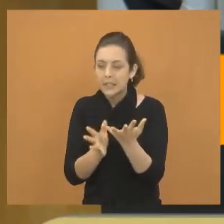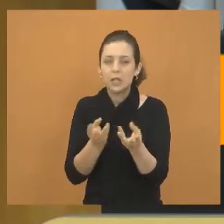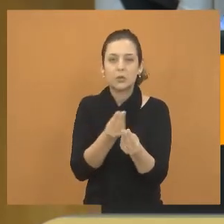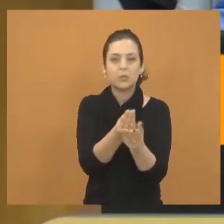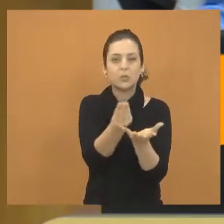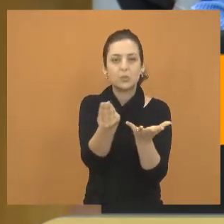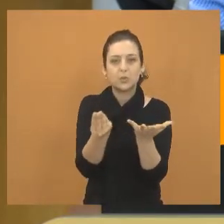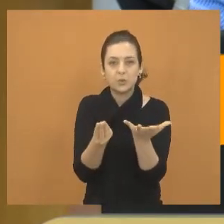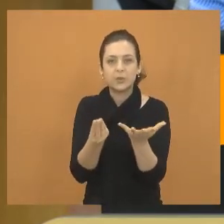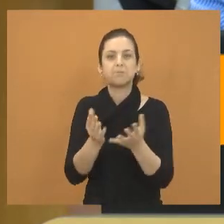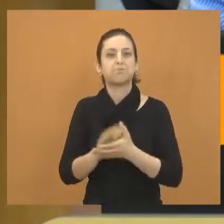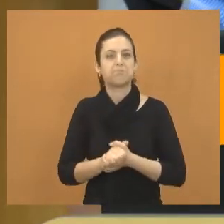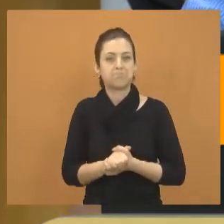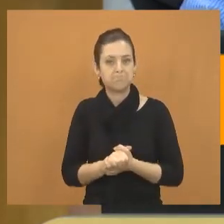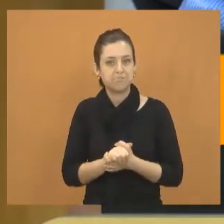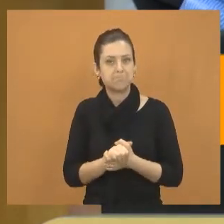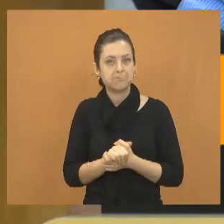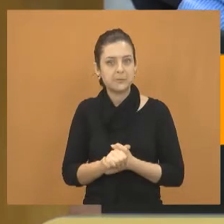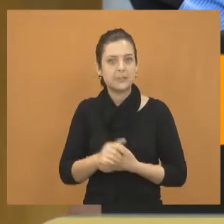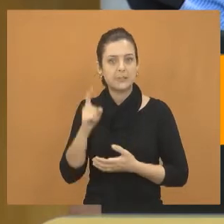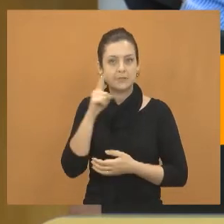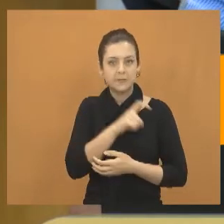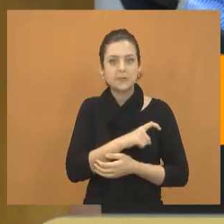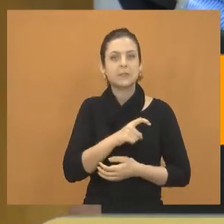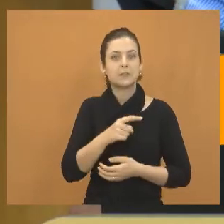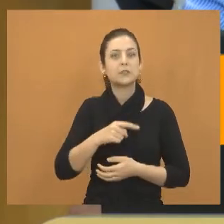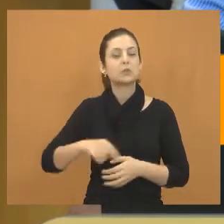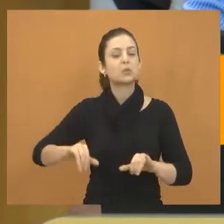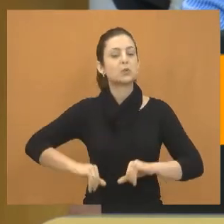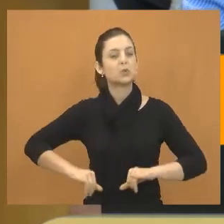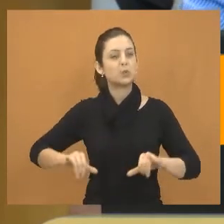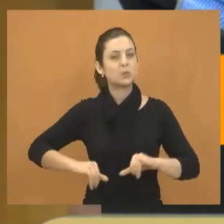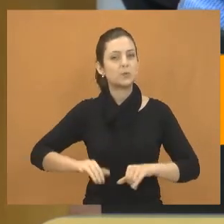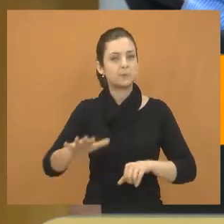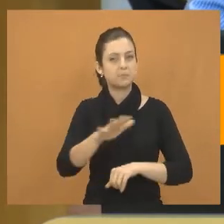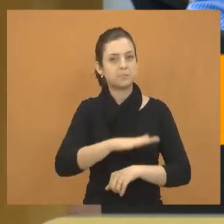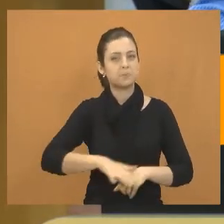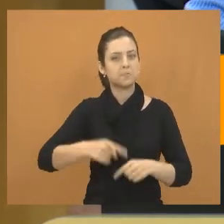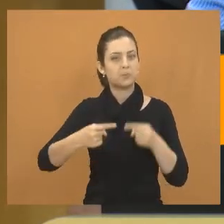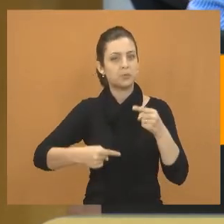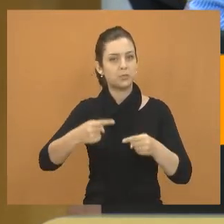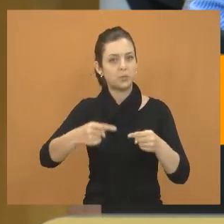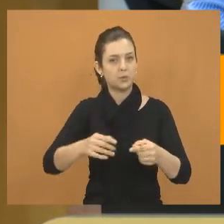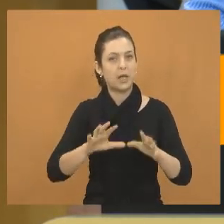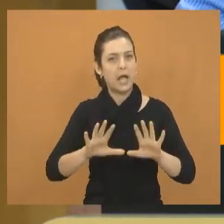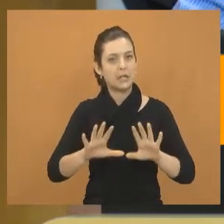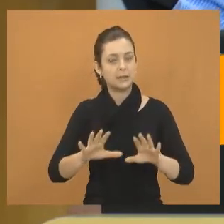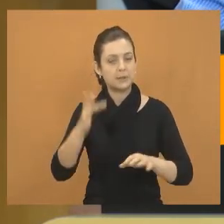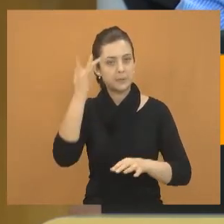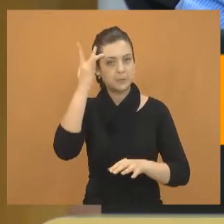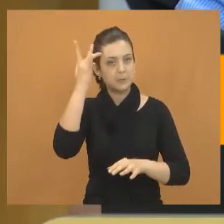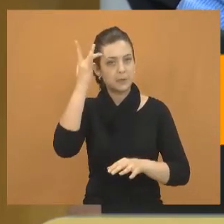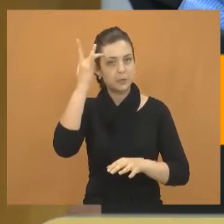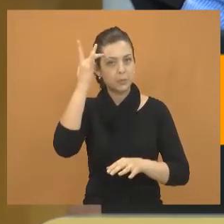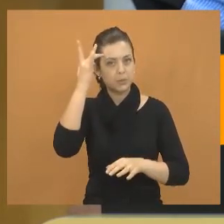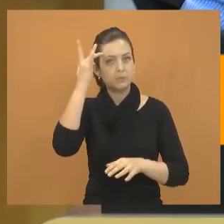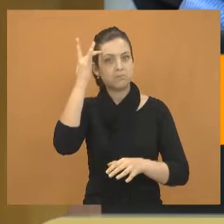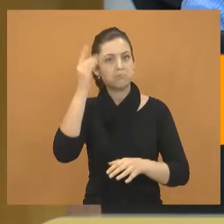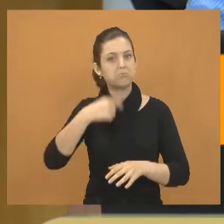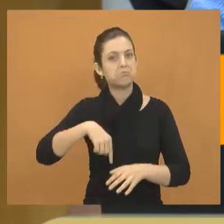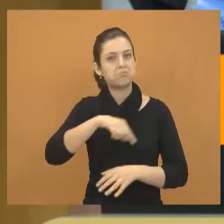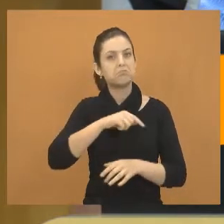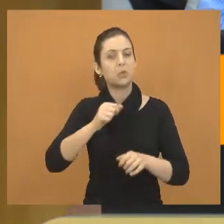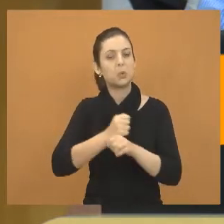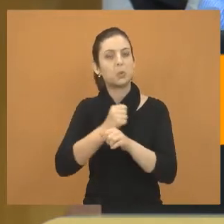disse, é o ente federado que mais sofre. Então, eu quero fazer essa discussão dessa forma mais madura, para que a gente